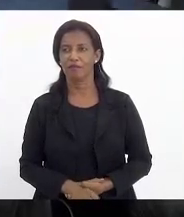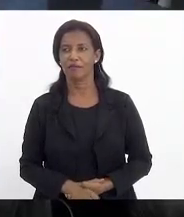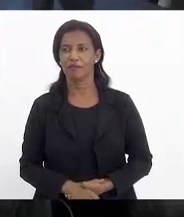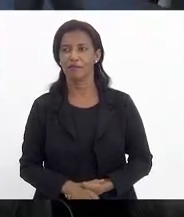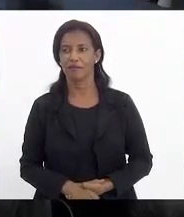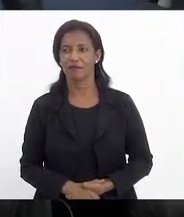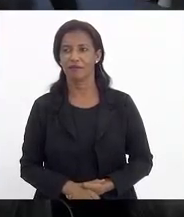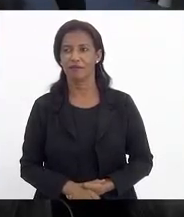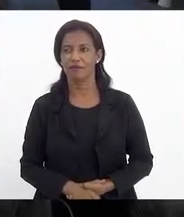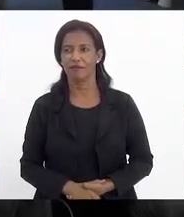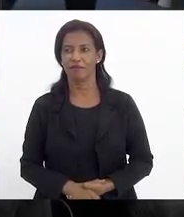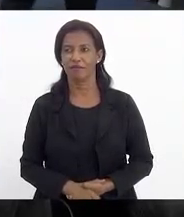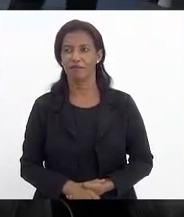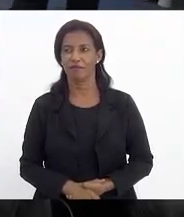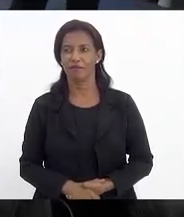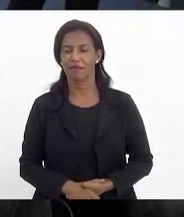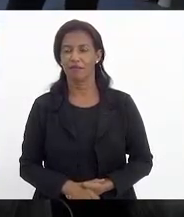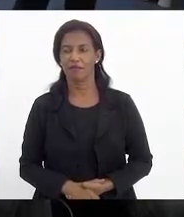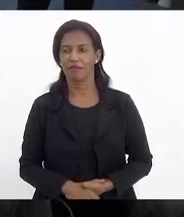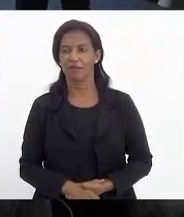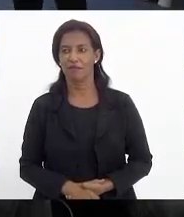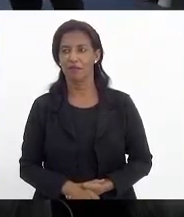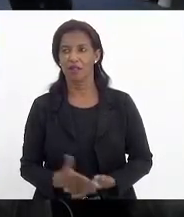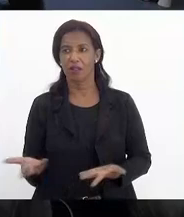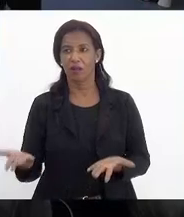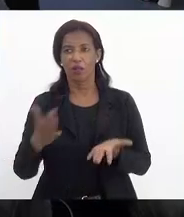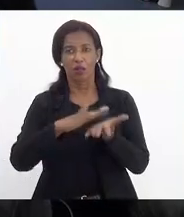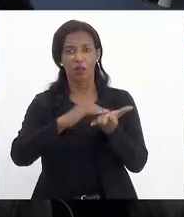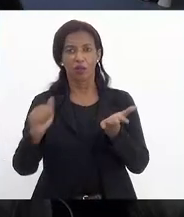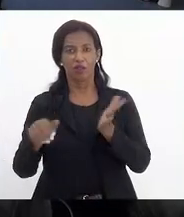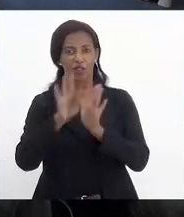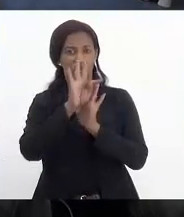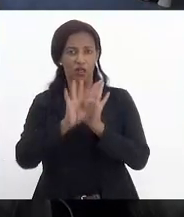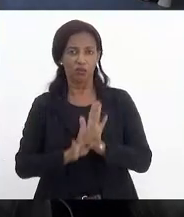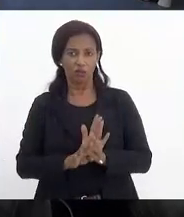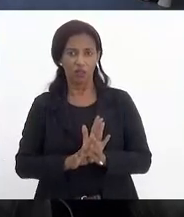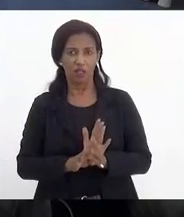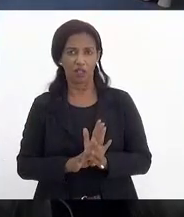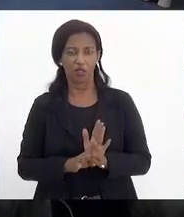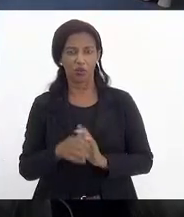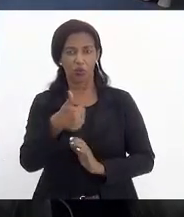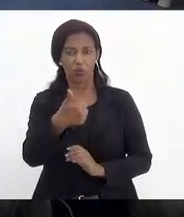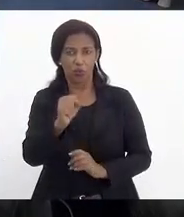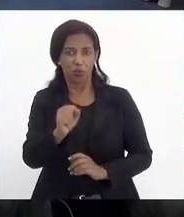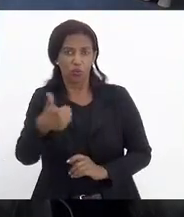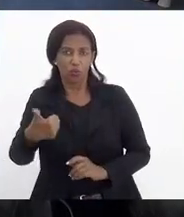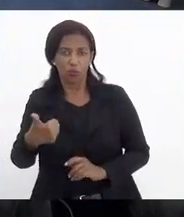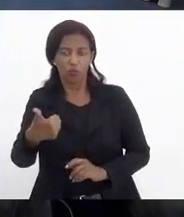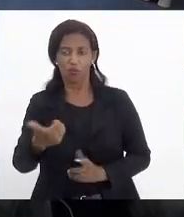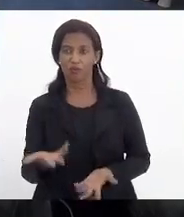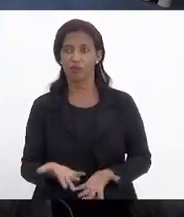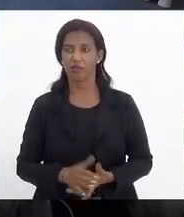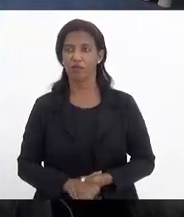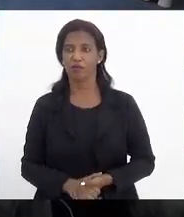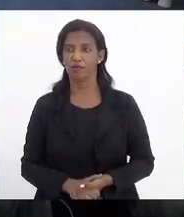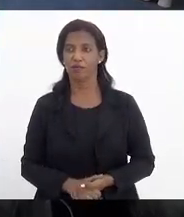considerando omissão e não proposital, né? Porque não vai tirar do texto a lei complementar federal 181. É